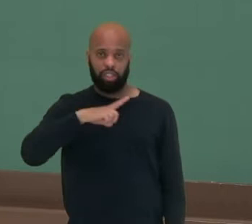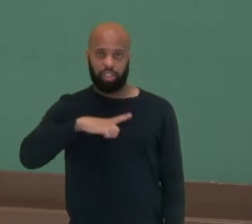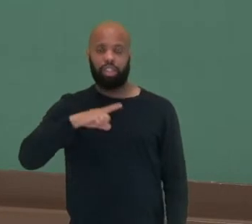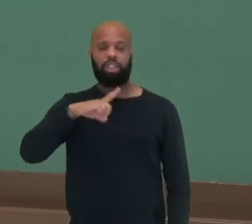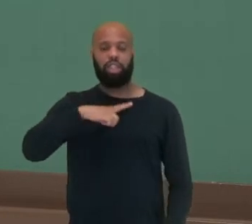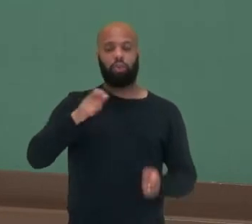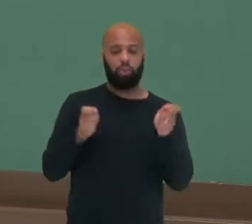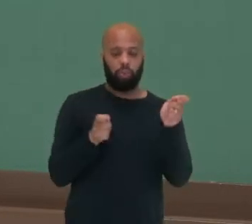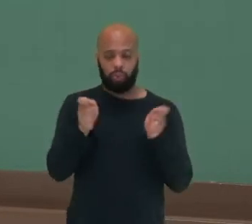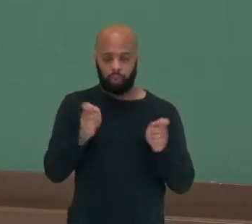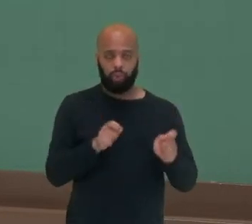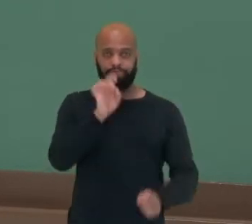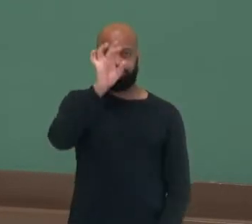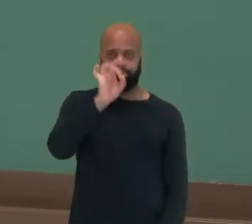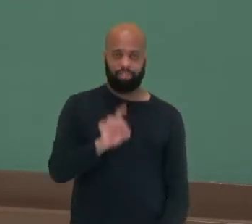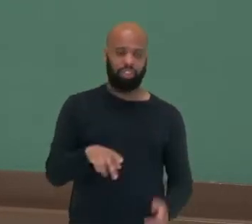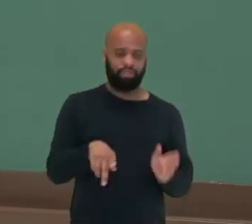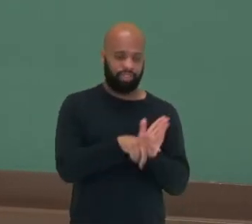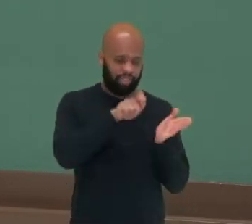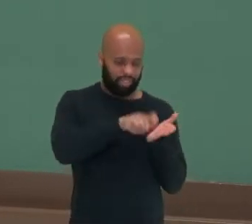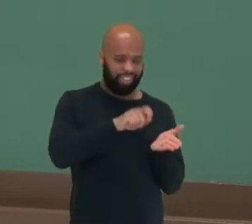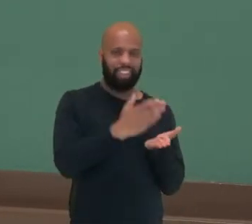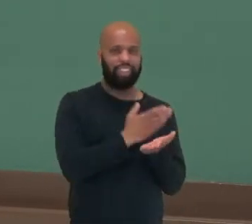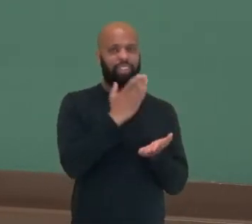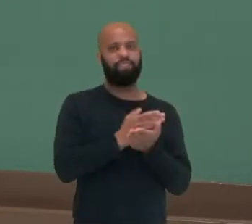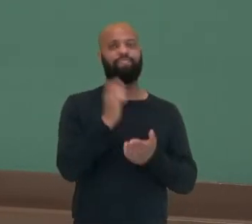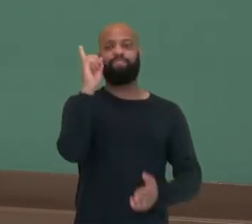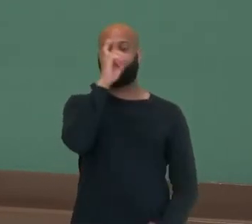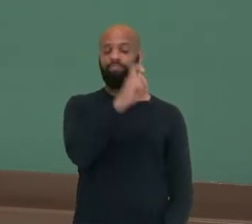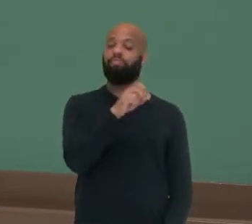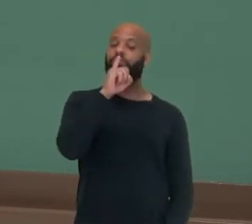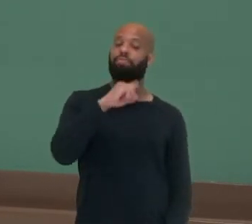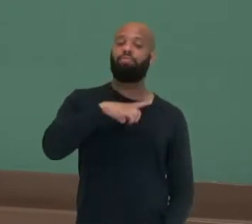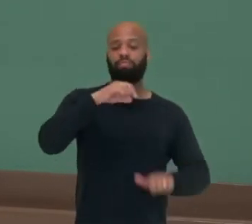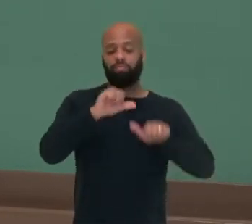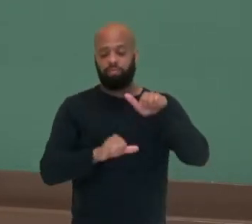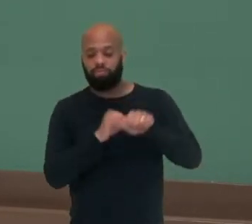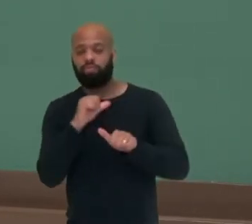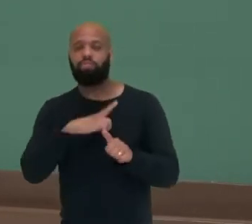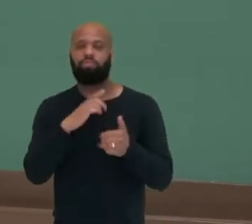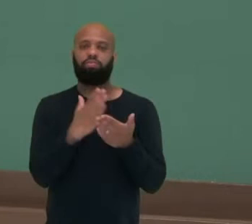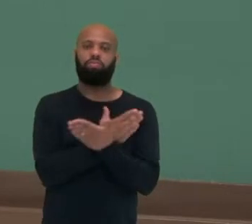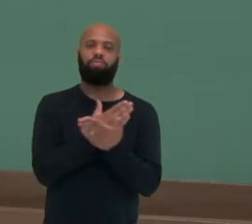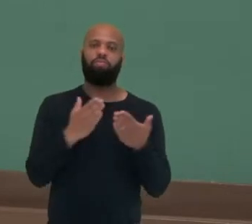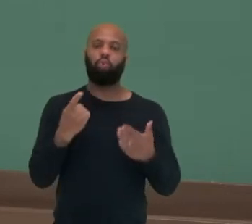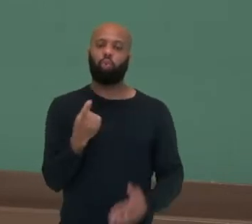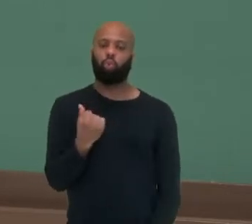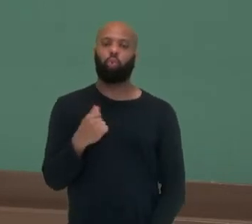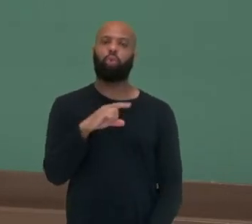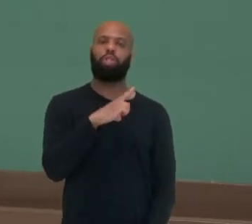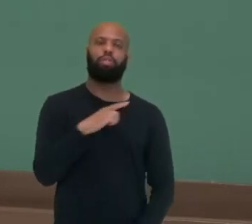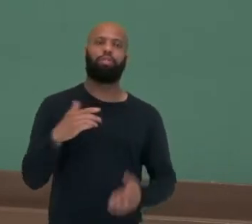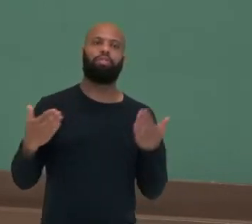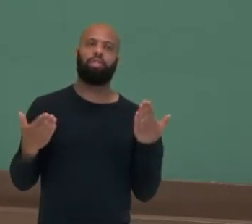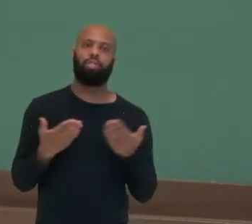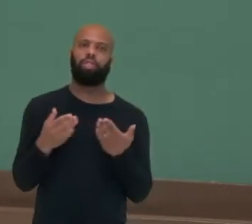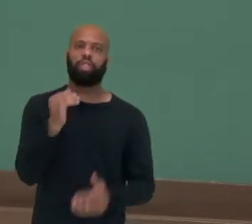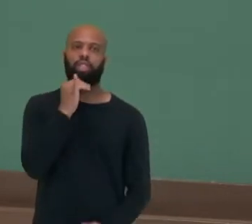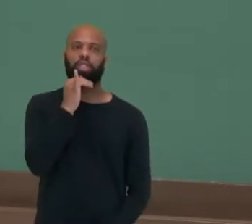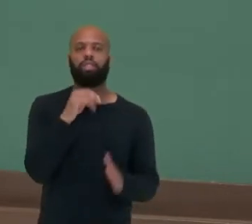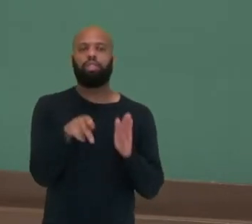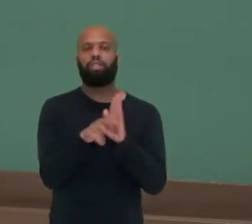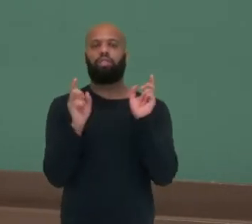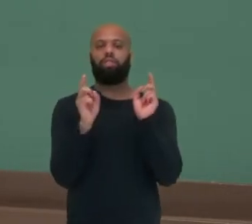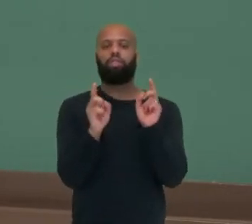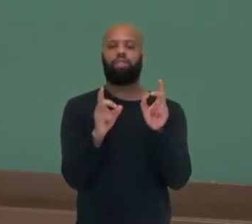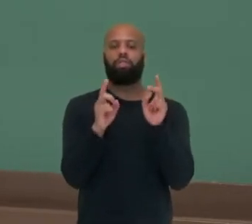que controlar um a um, na mão ficaria difícil. E se alterar algum dos valores aqui, por exemplo, de venda, no